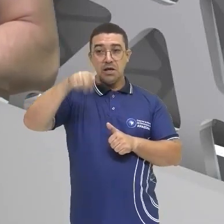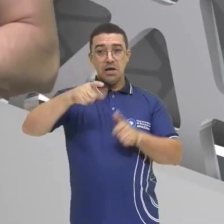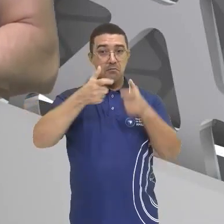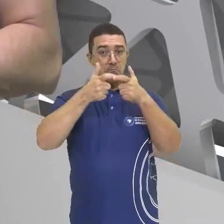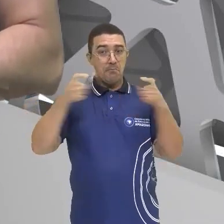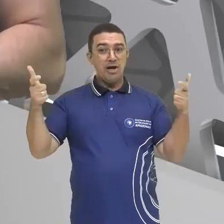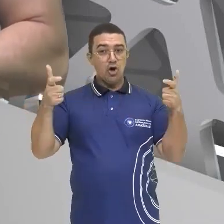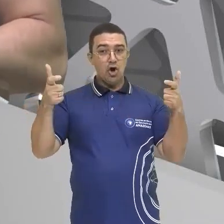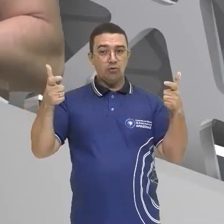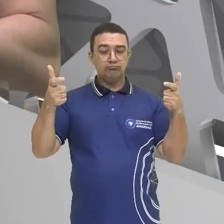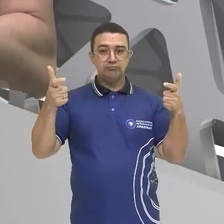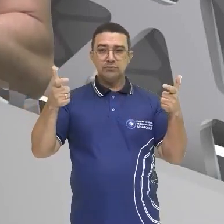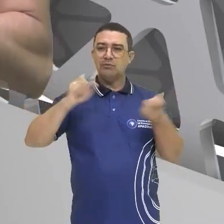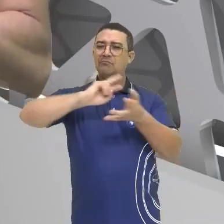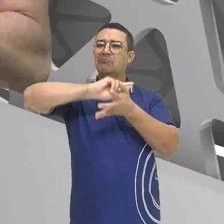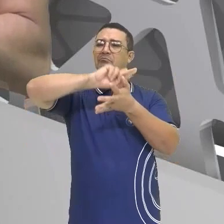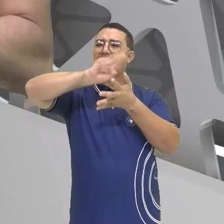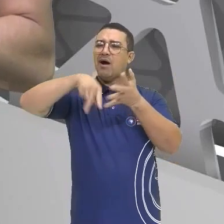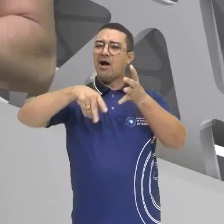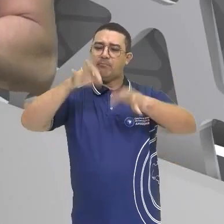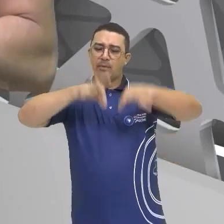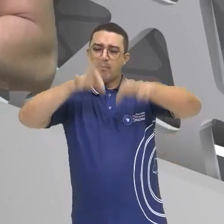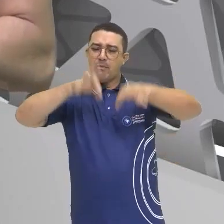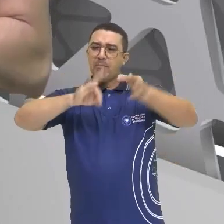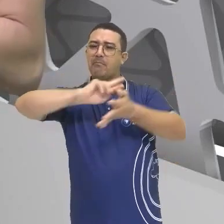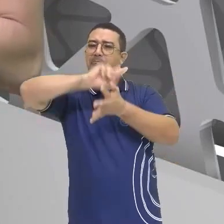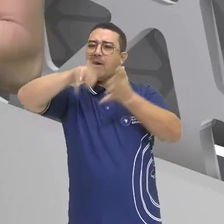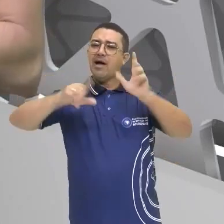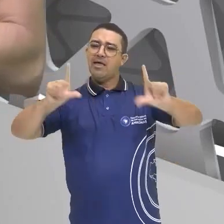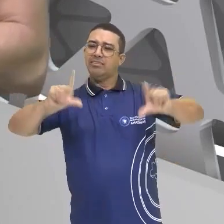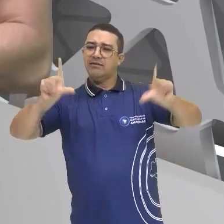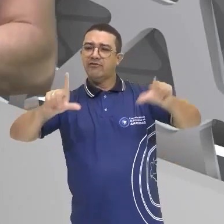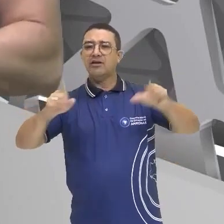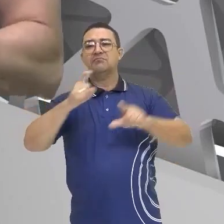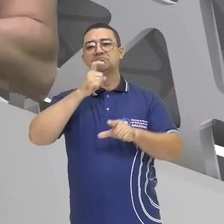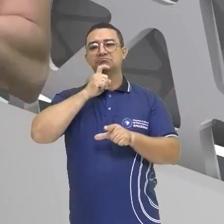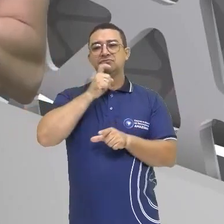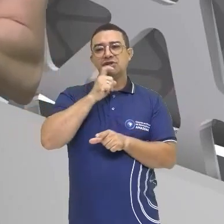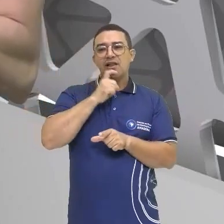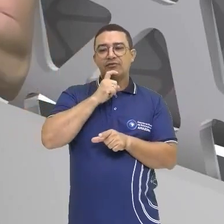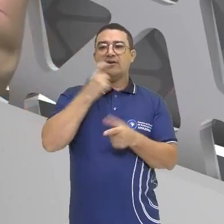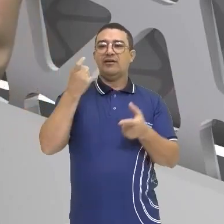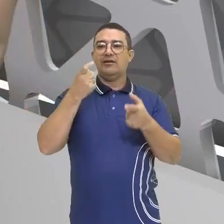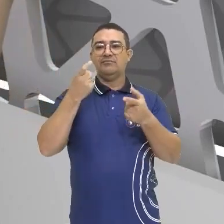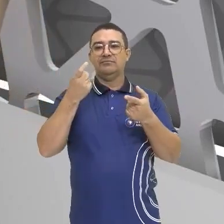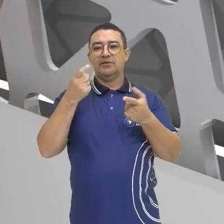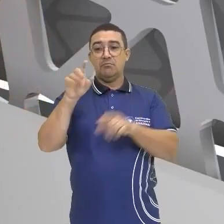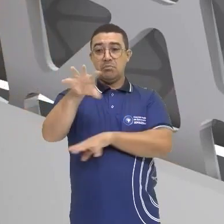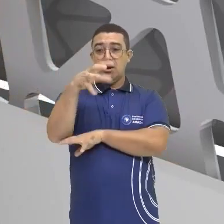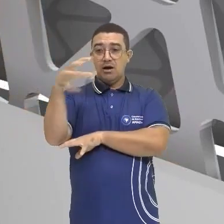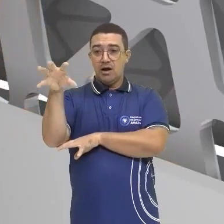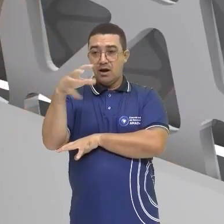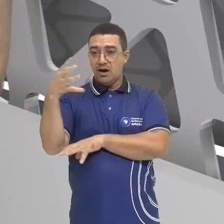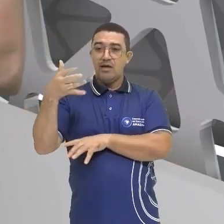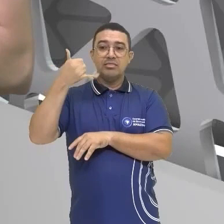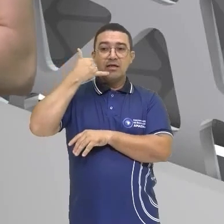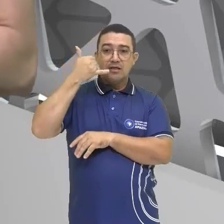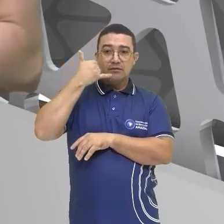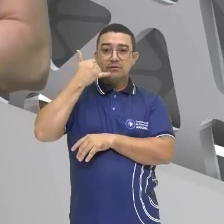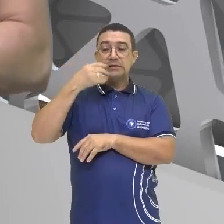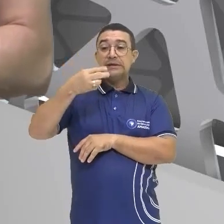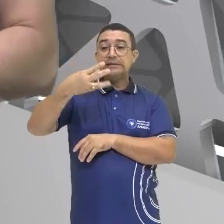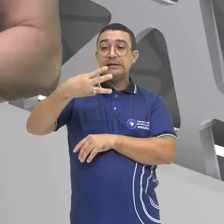bem? Ele abarca cerca de 31% de toda a produção do Polo Industrial de